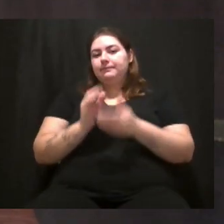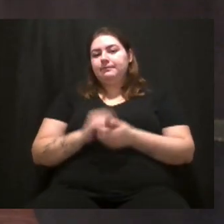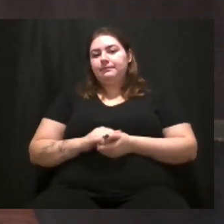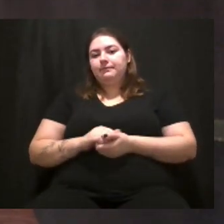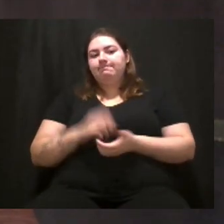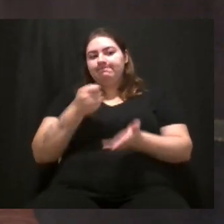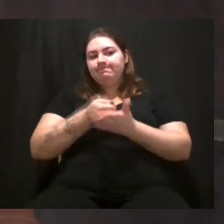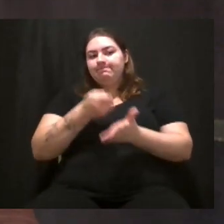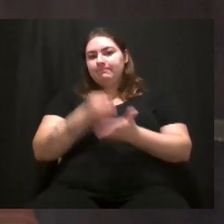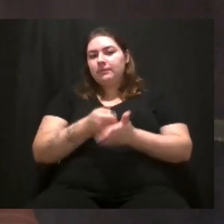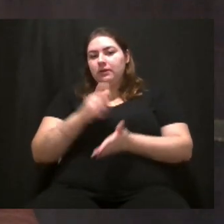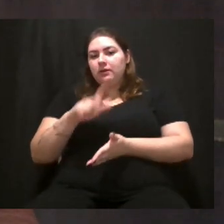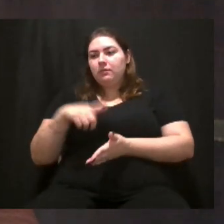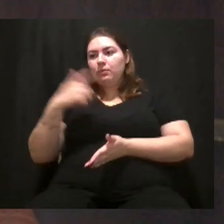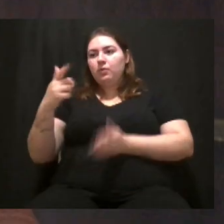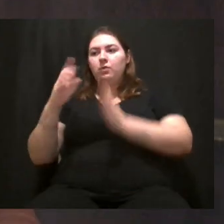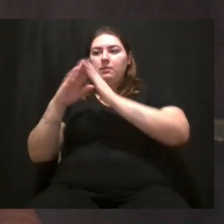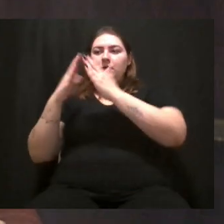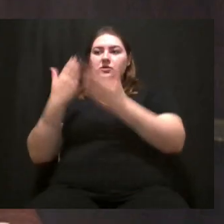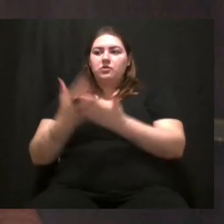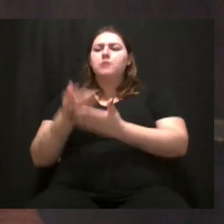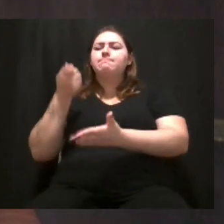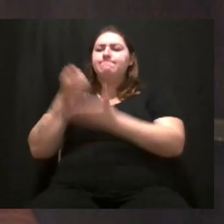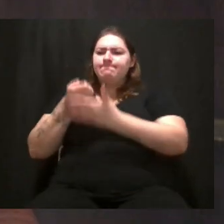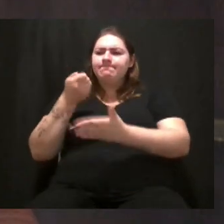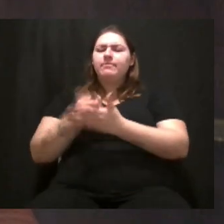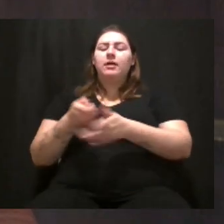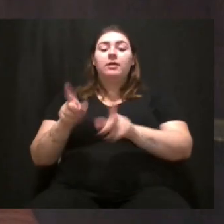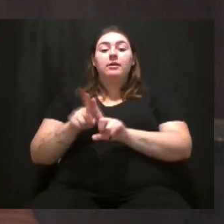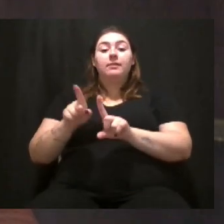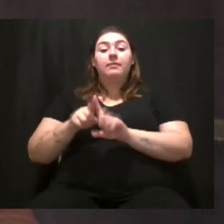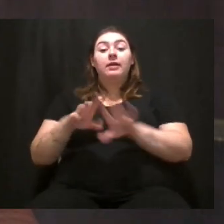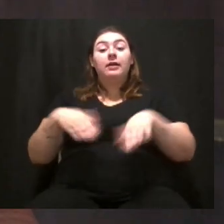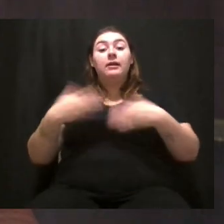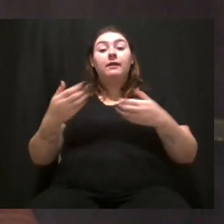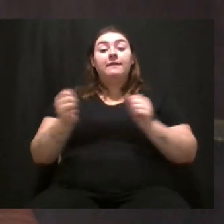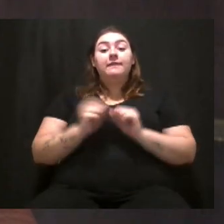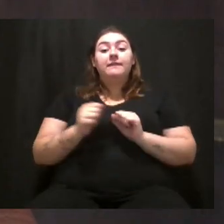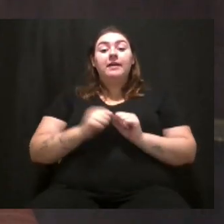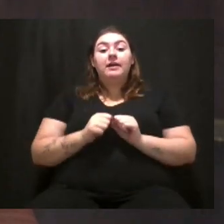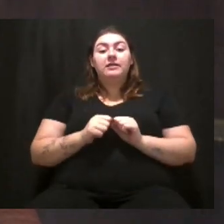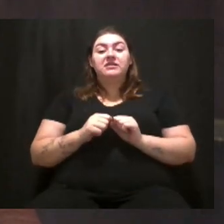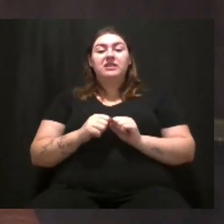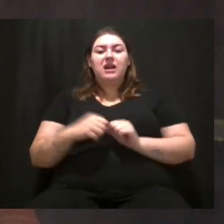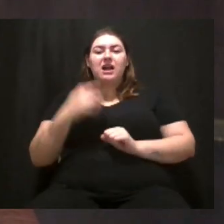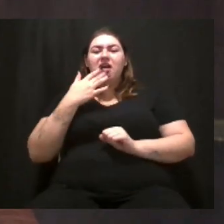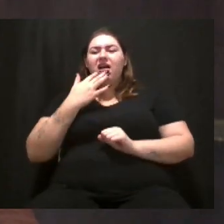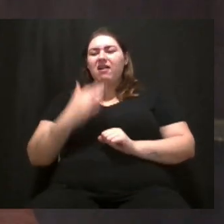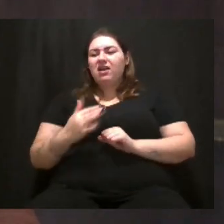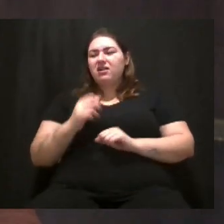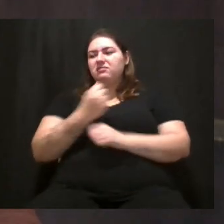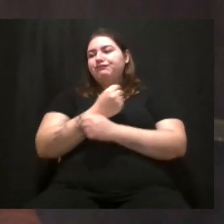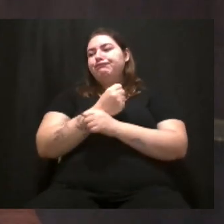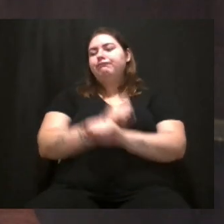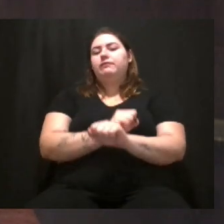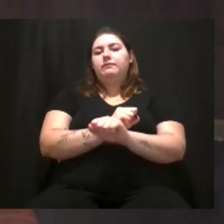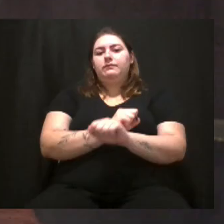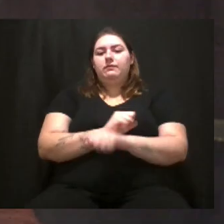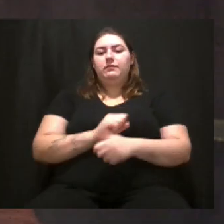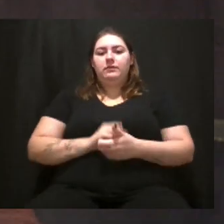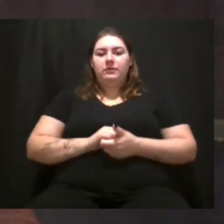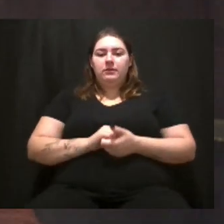escola com muita rigidez. E muitas vezes isso faz com que a criança não se desenvolva. Às vezes escolher, por exemplo, uma escola que tem mais